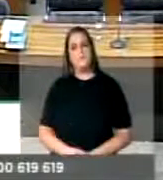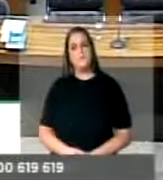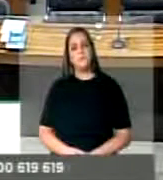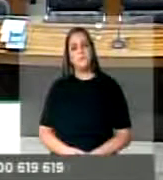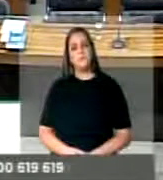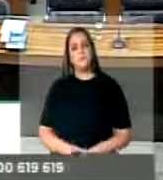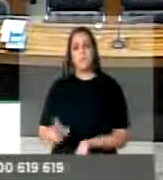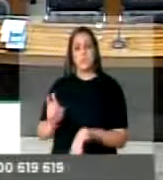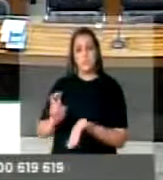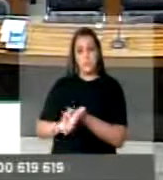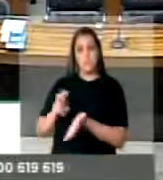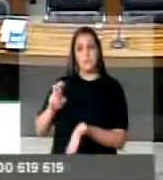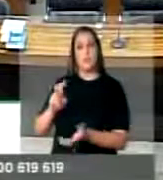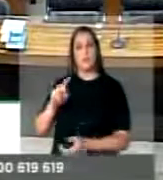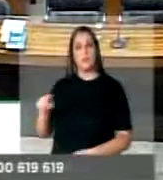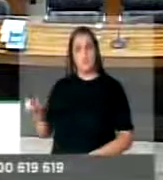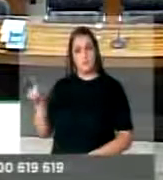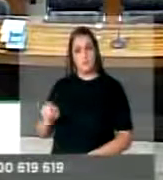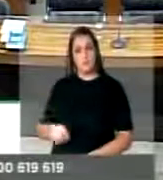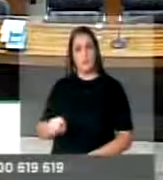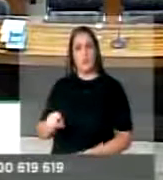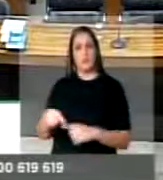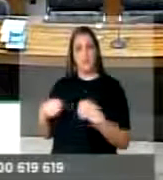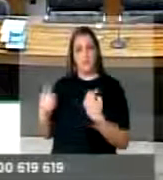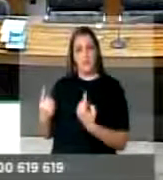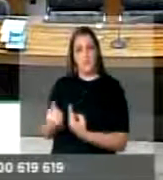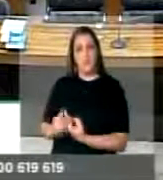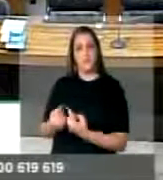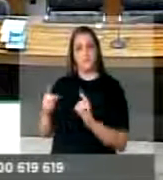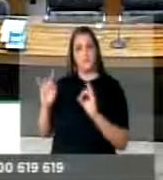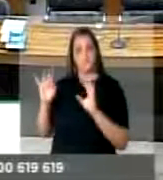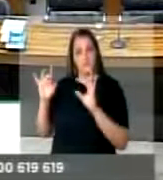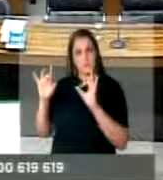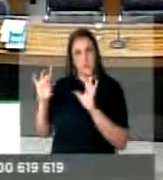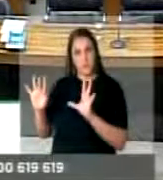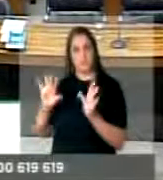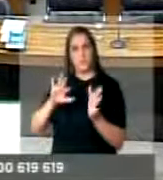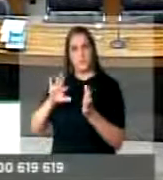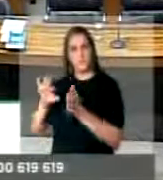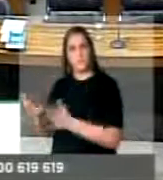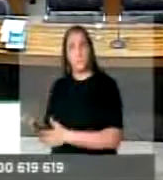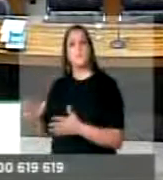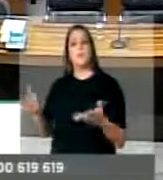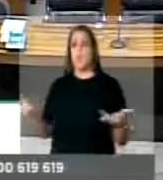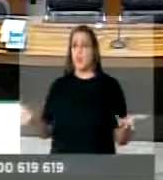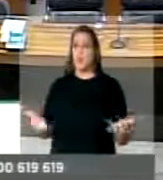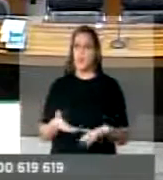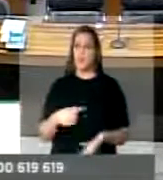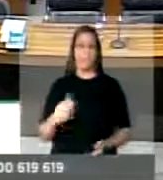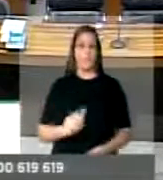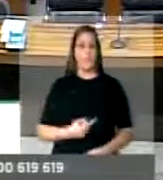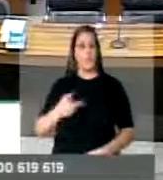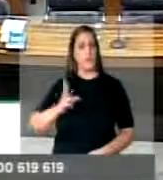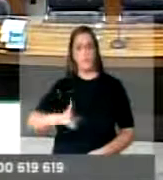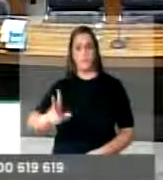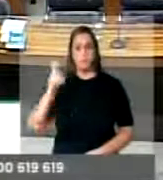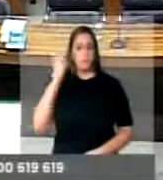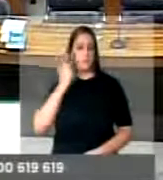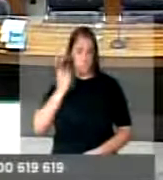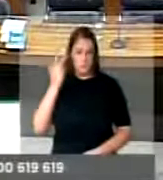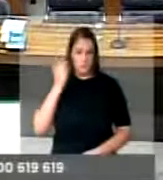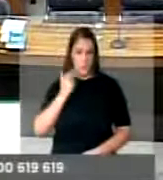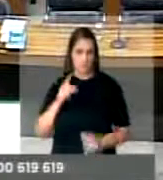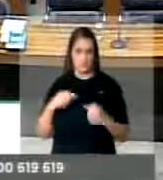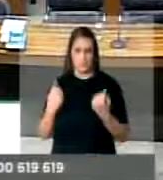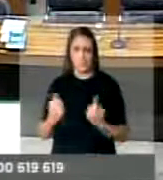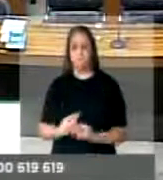de manhã foi cancelada, né, de sessão de homenagem, e estamos dando continuidade aqui. Agora vamos